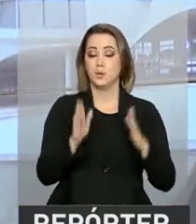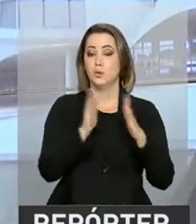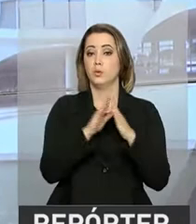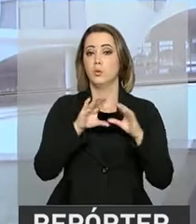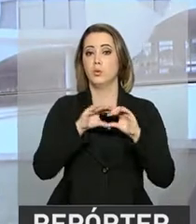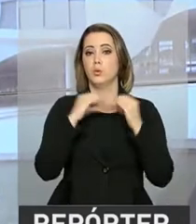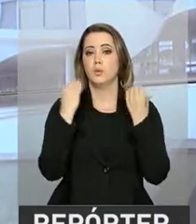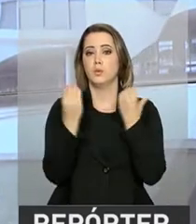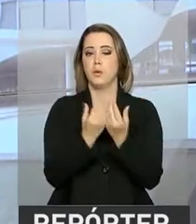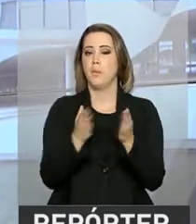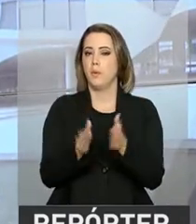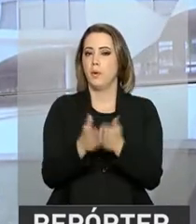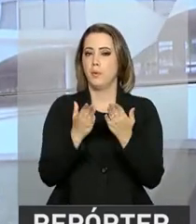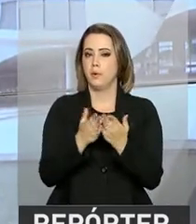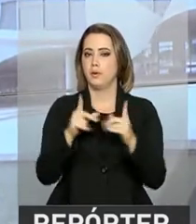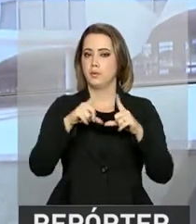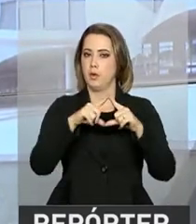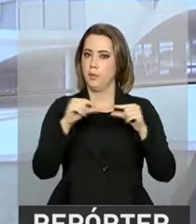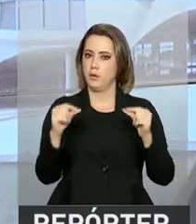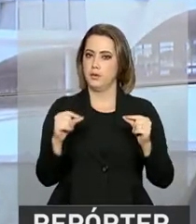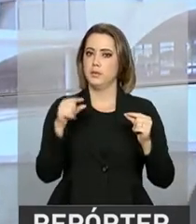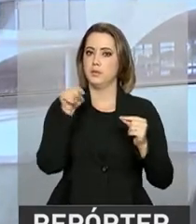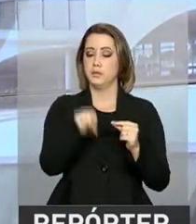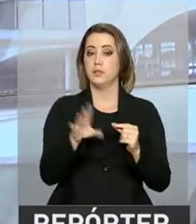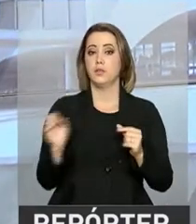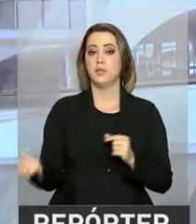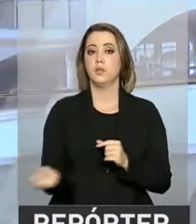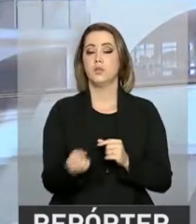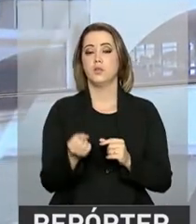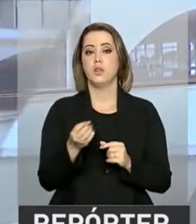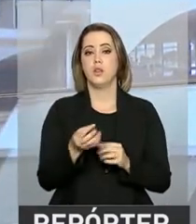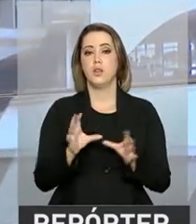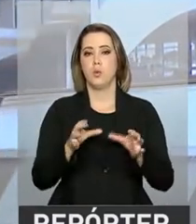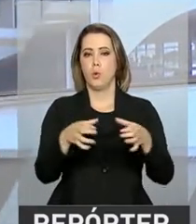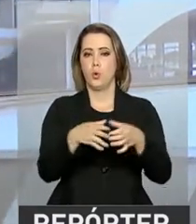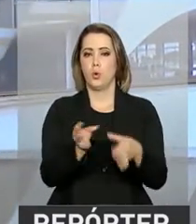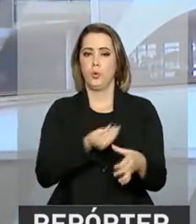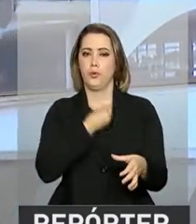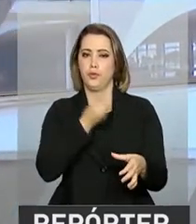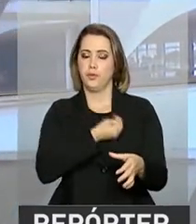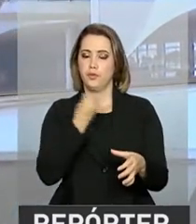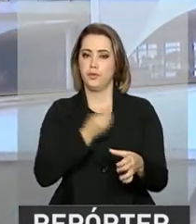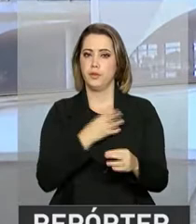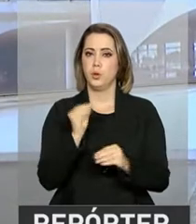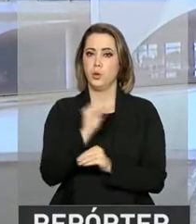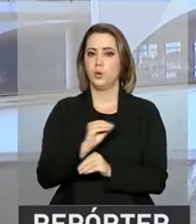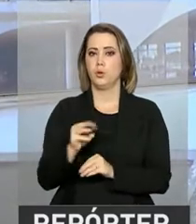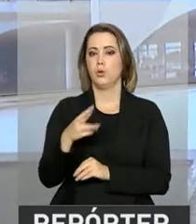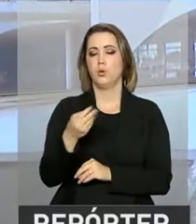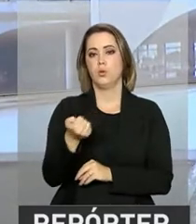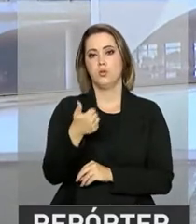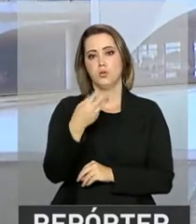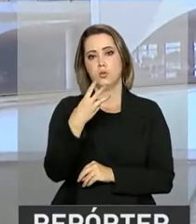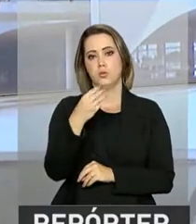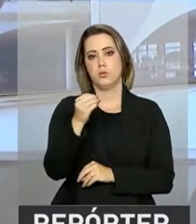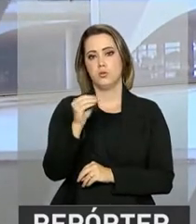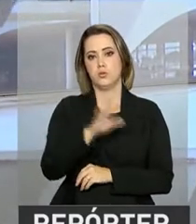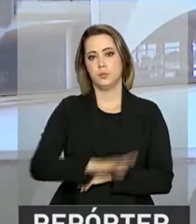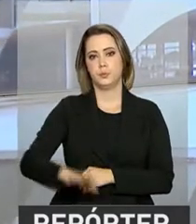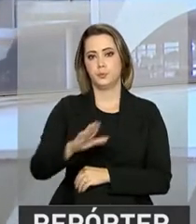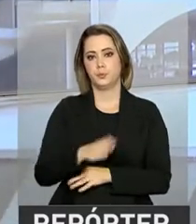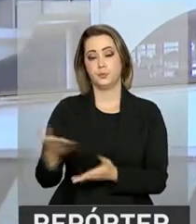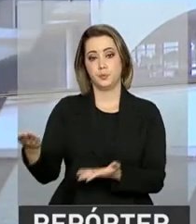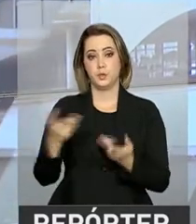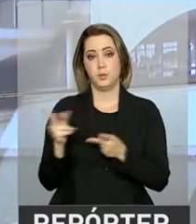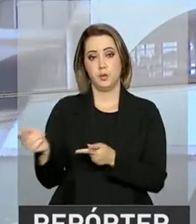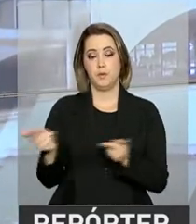que mora em uma comunidade carente de Brasília. Essa é a Associação Viver, que atende quase 300 crianças e recebeu